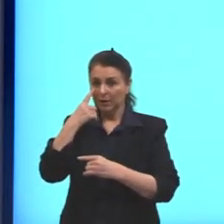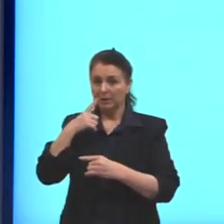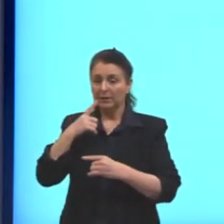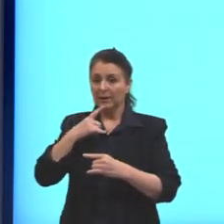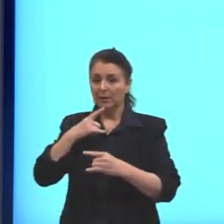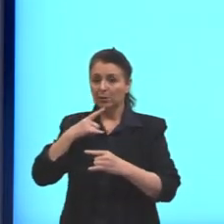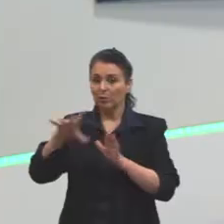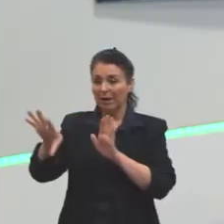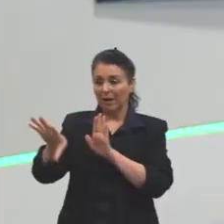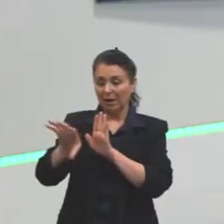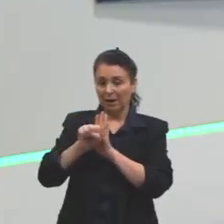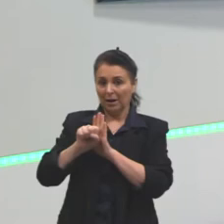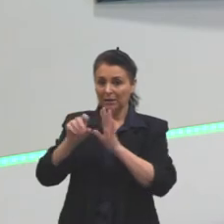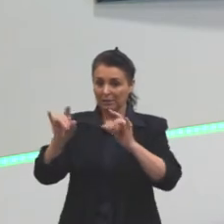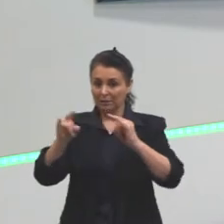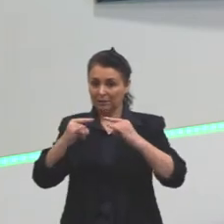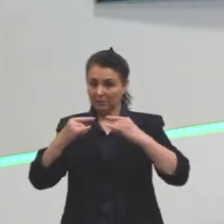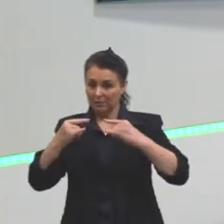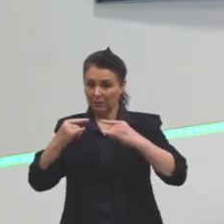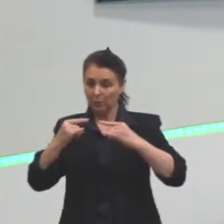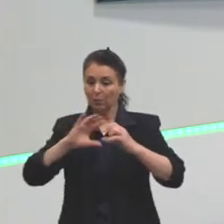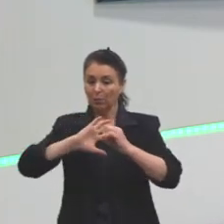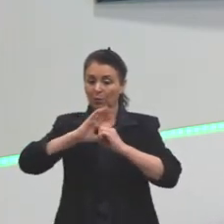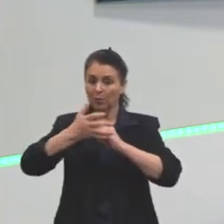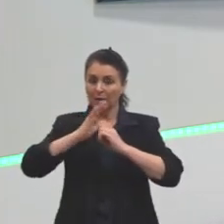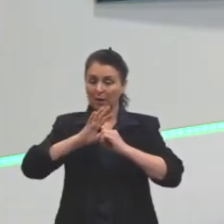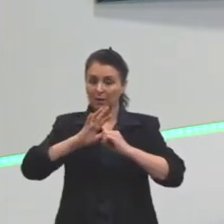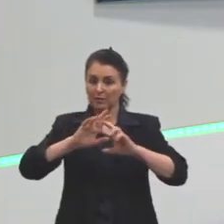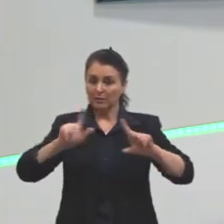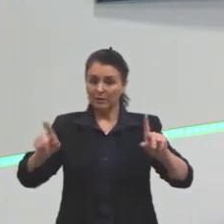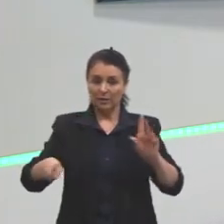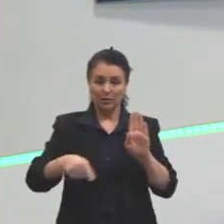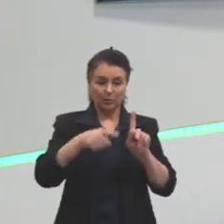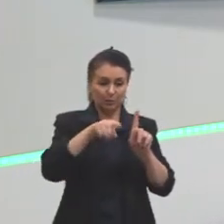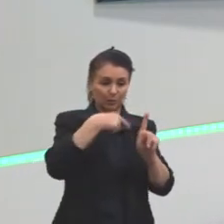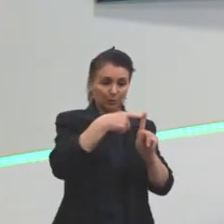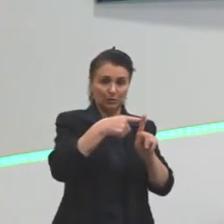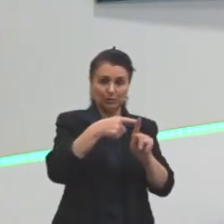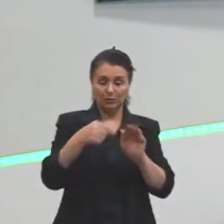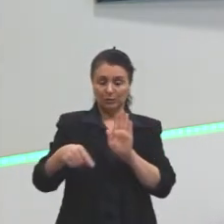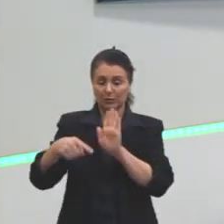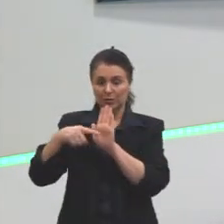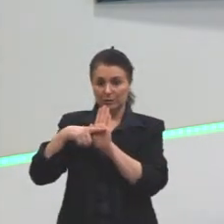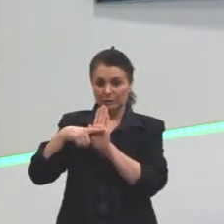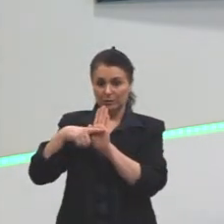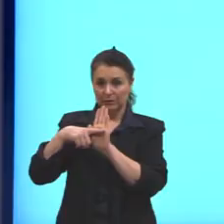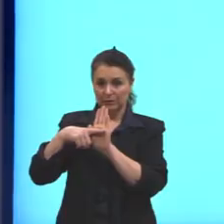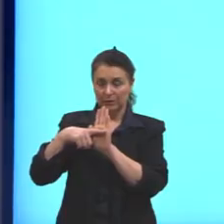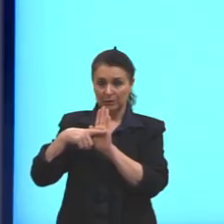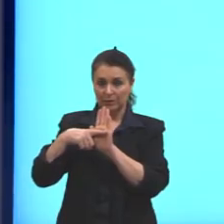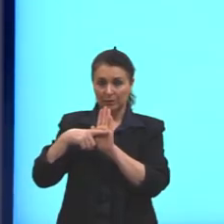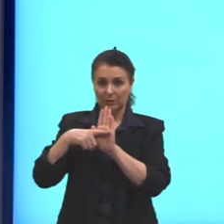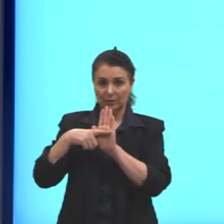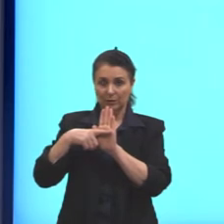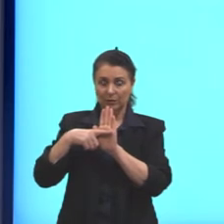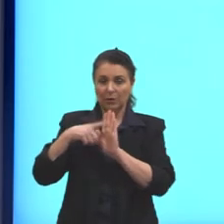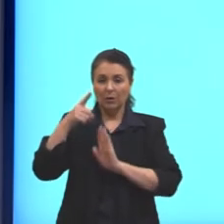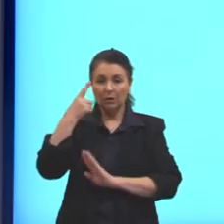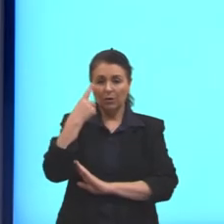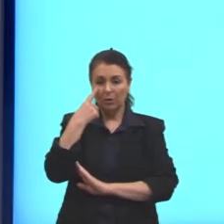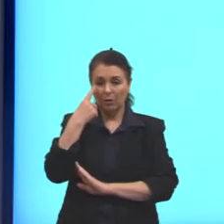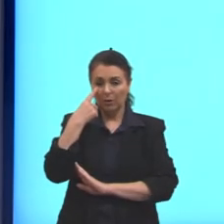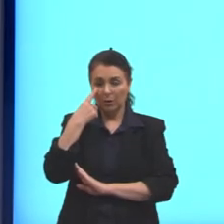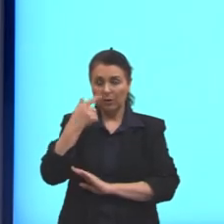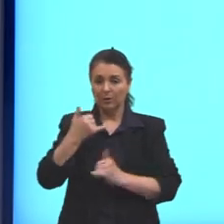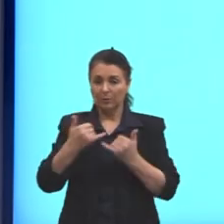com cargas diferentes né uma positiva e outra negativa aí aqui se a gente tiver